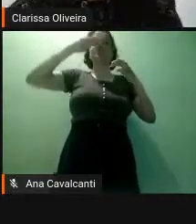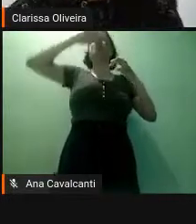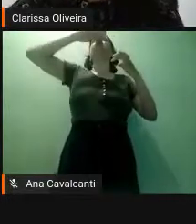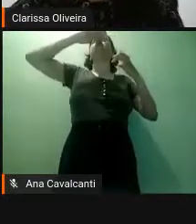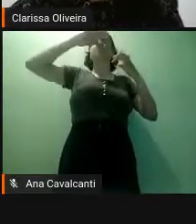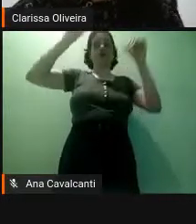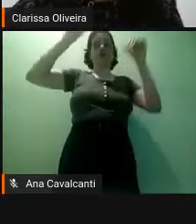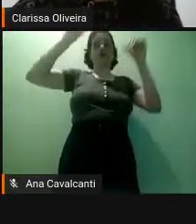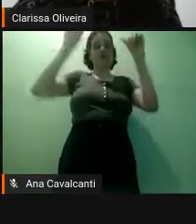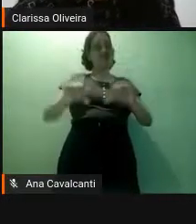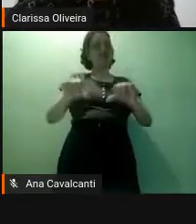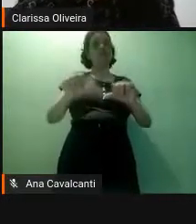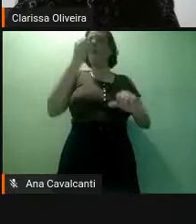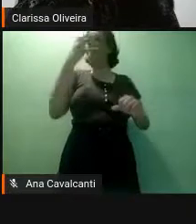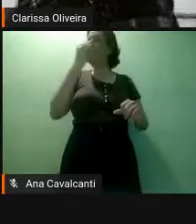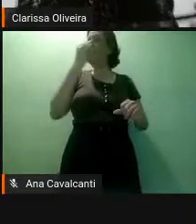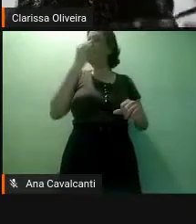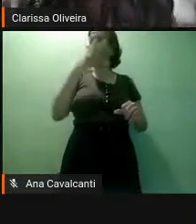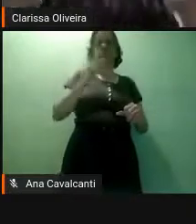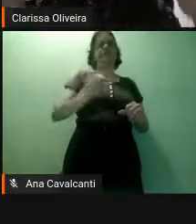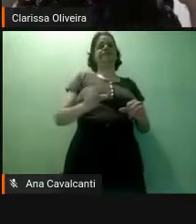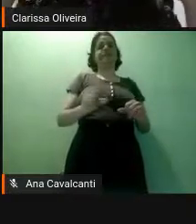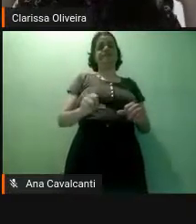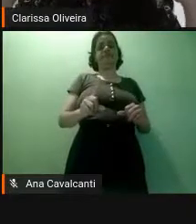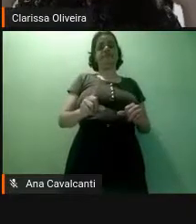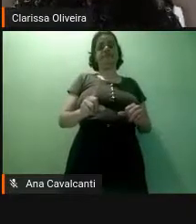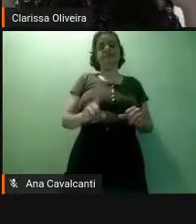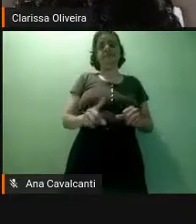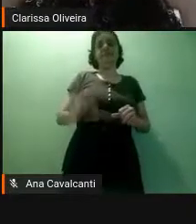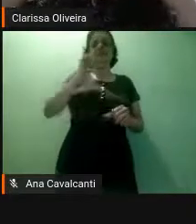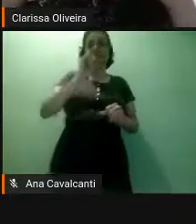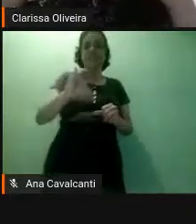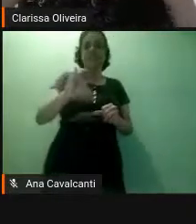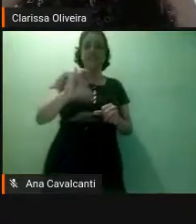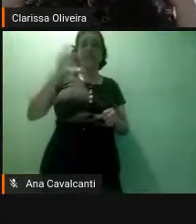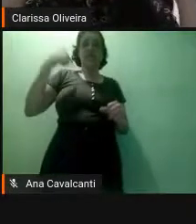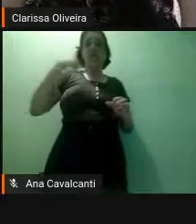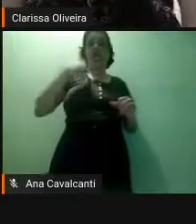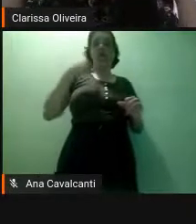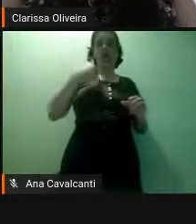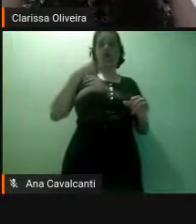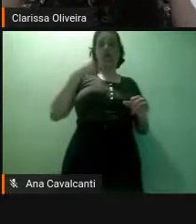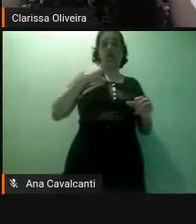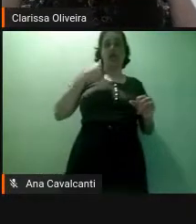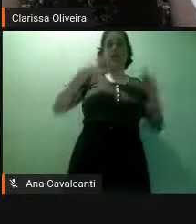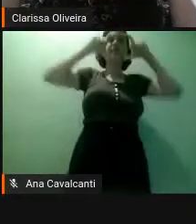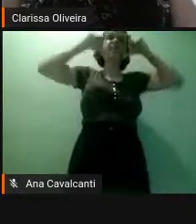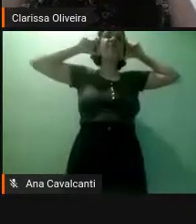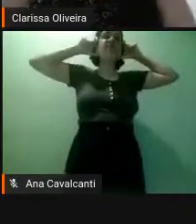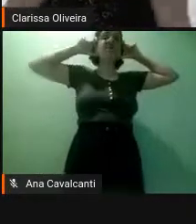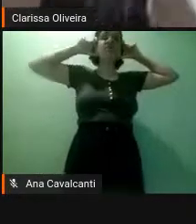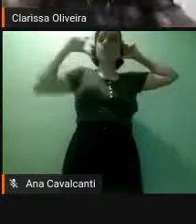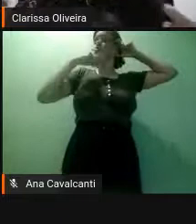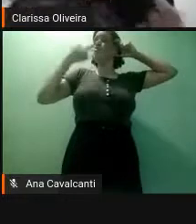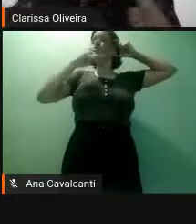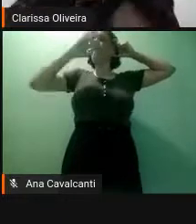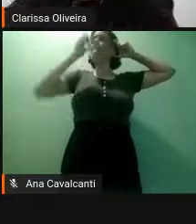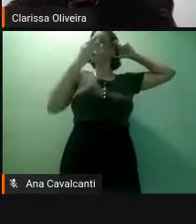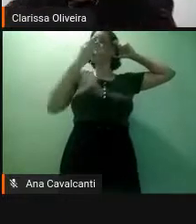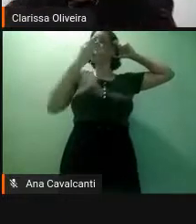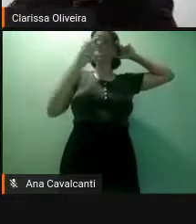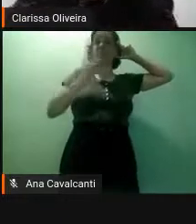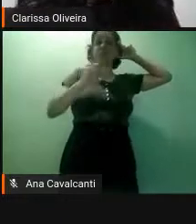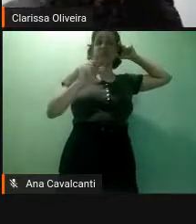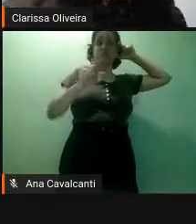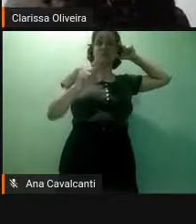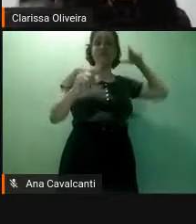e não é ideal que isso aconteça. Mas assim, se eu coloquei, mesmo assim eu achei que não ficou muito bom, ou ao longo do